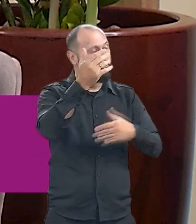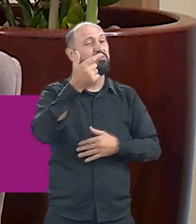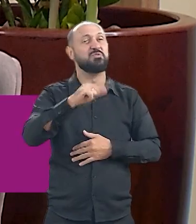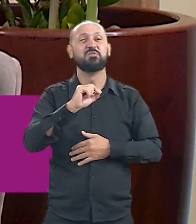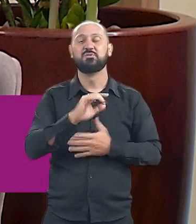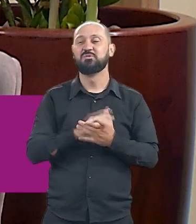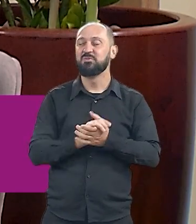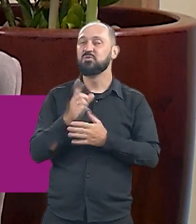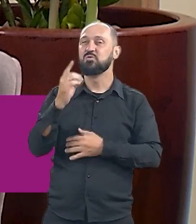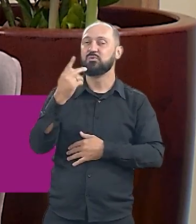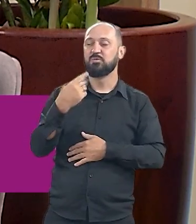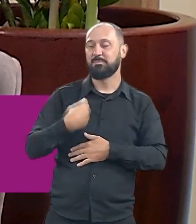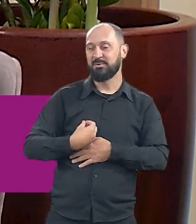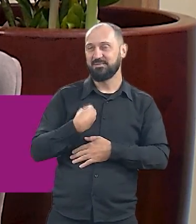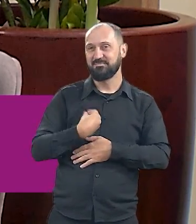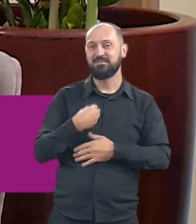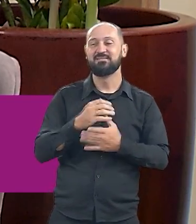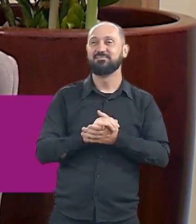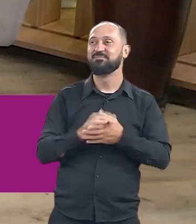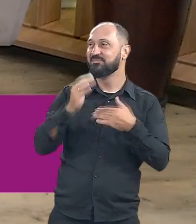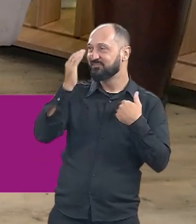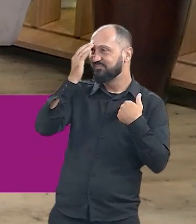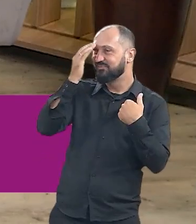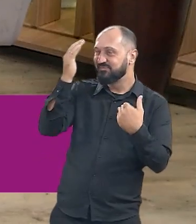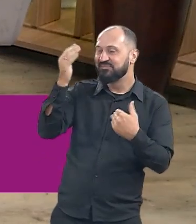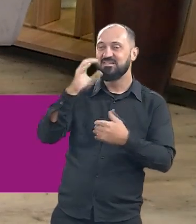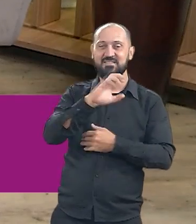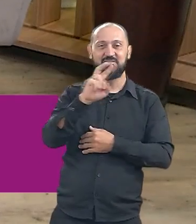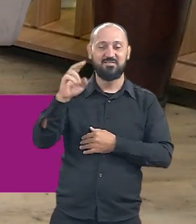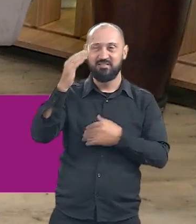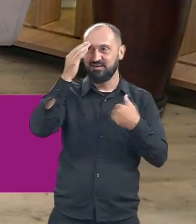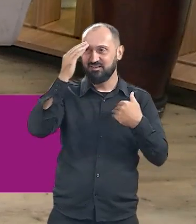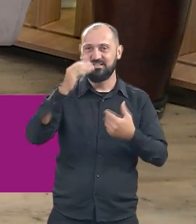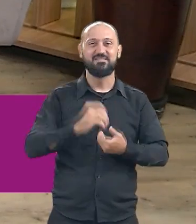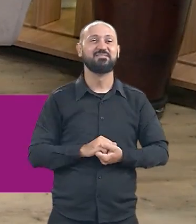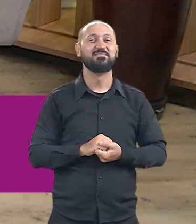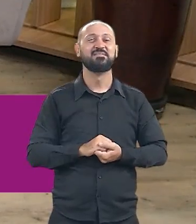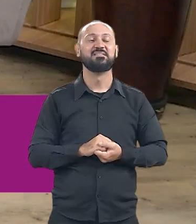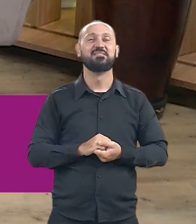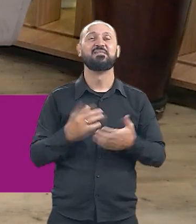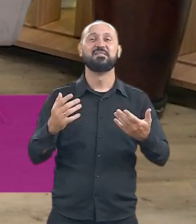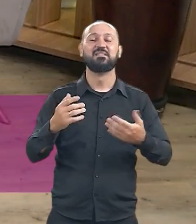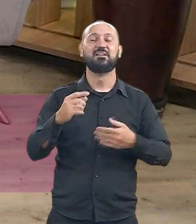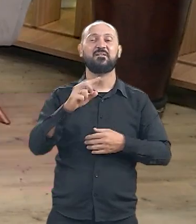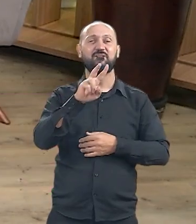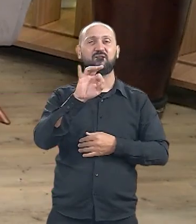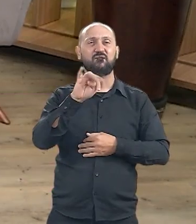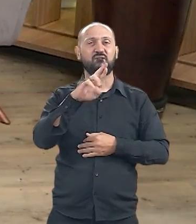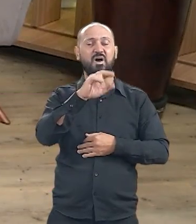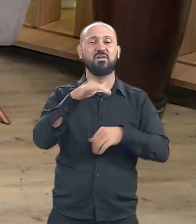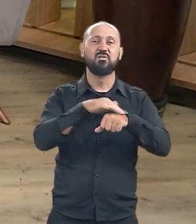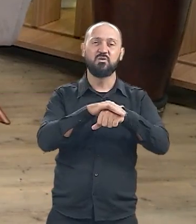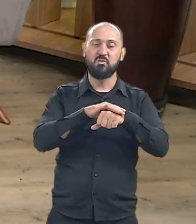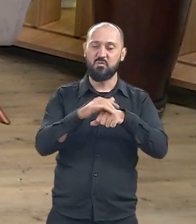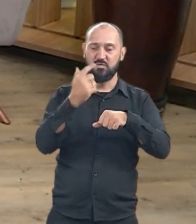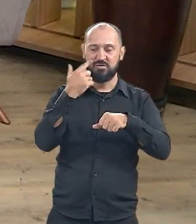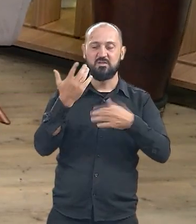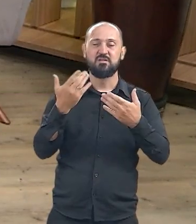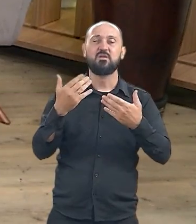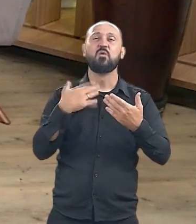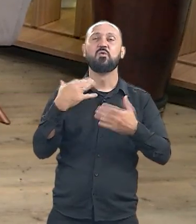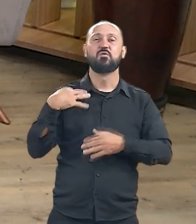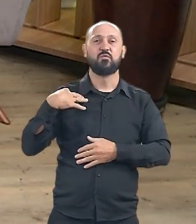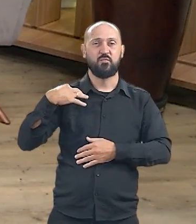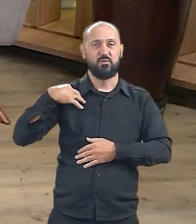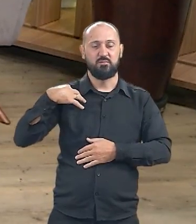viu, Vitor? Eu que agradeço, o CVV agradece. Vitor Yazbek conversando com a gente no Perspectiva, voluntário do CVV, está aí na